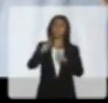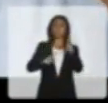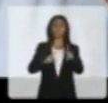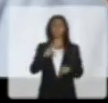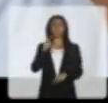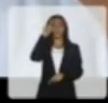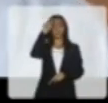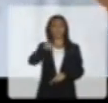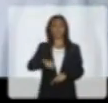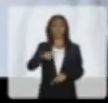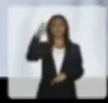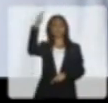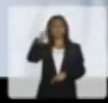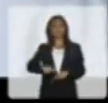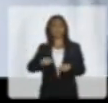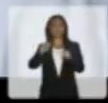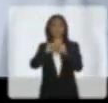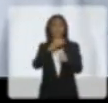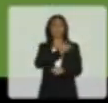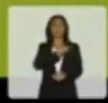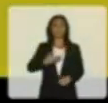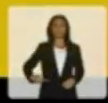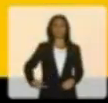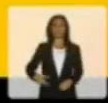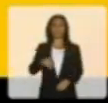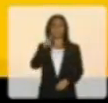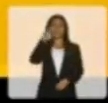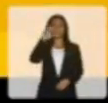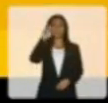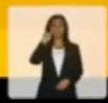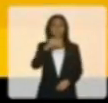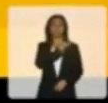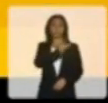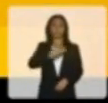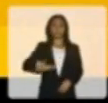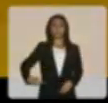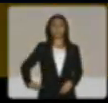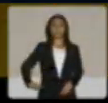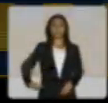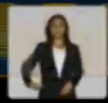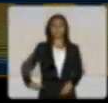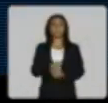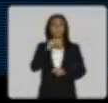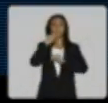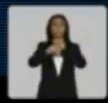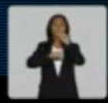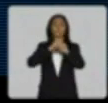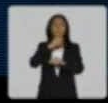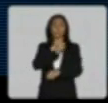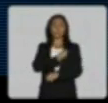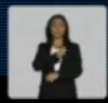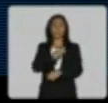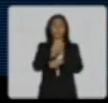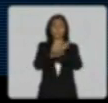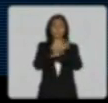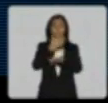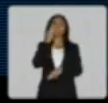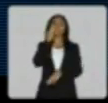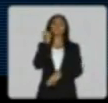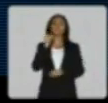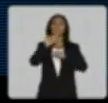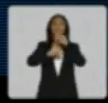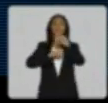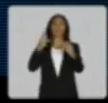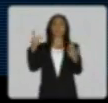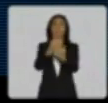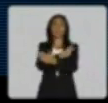prefeito e é isso que eu vou fazer como governador eduardo paes governador quem mora na capital sabe